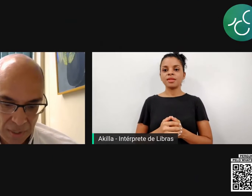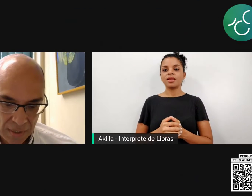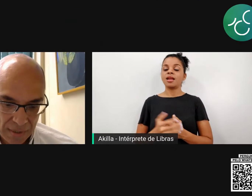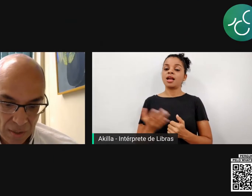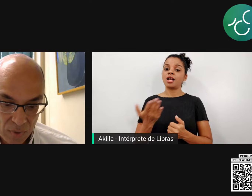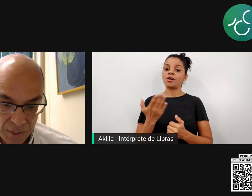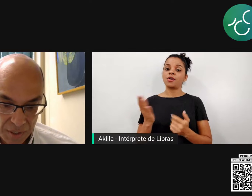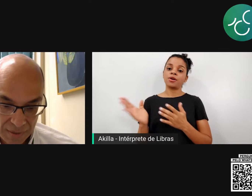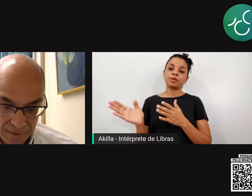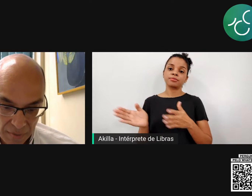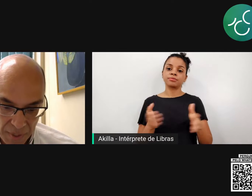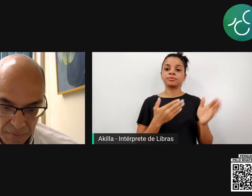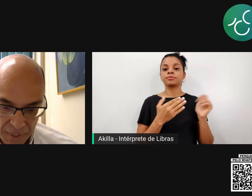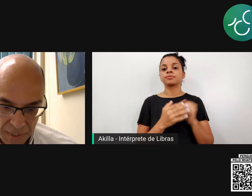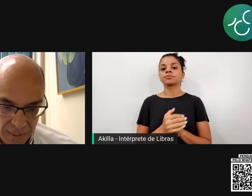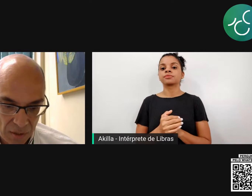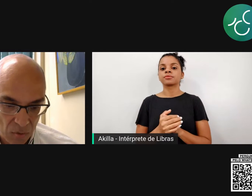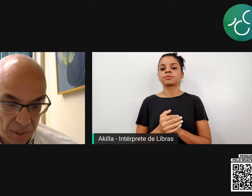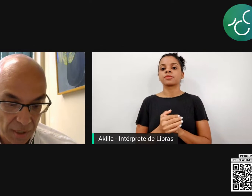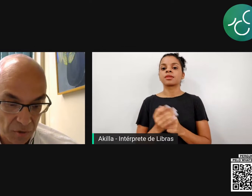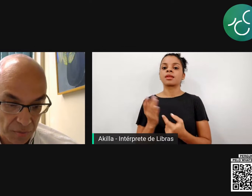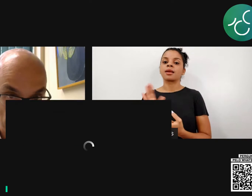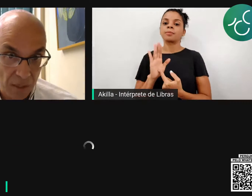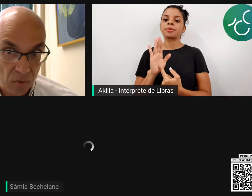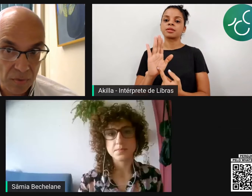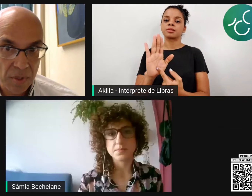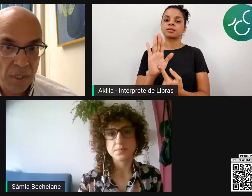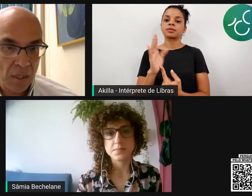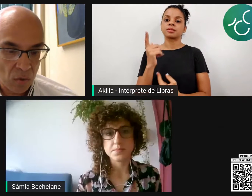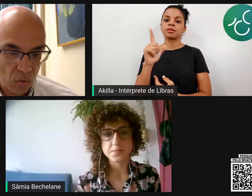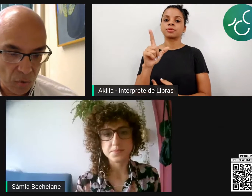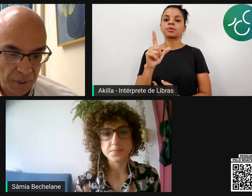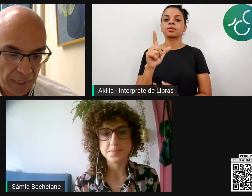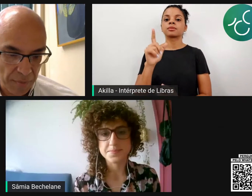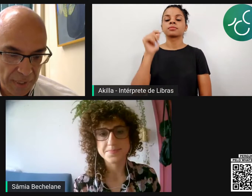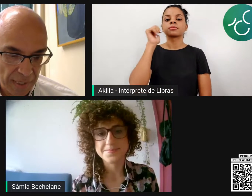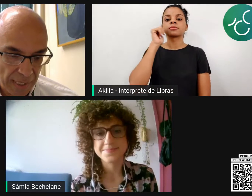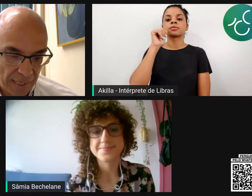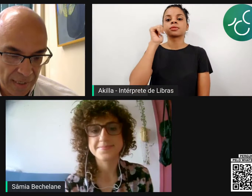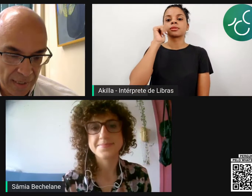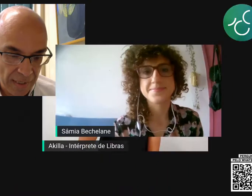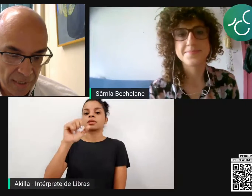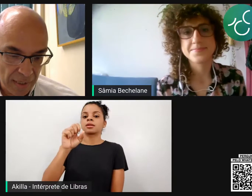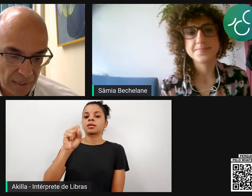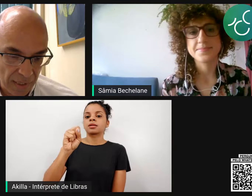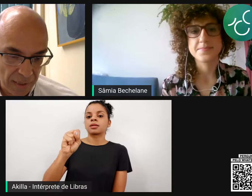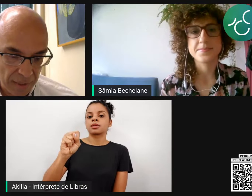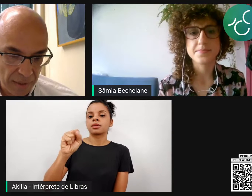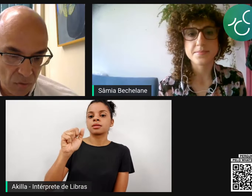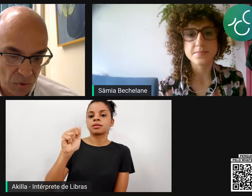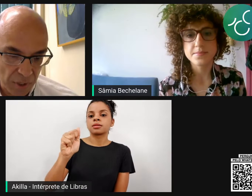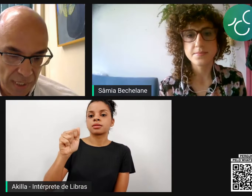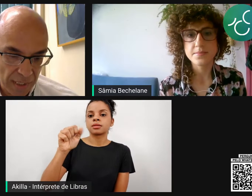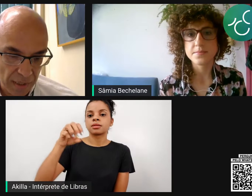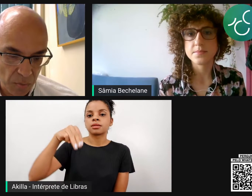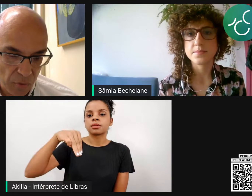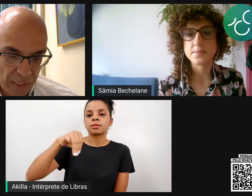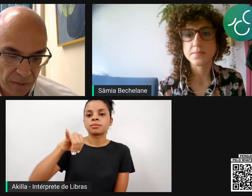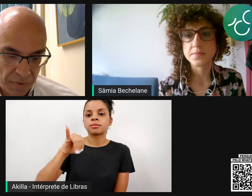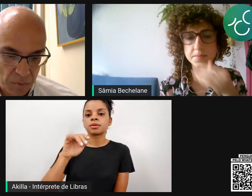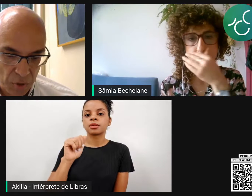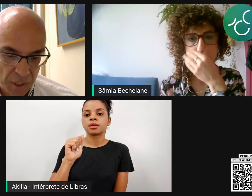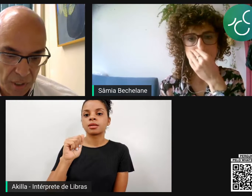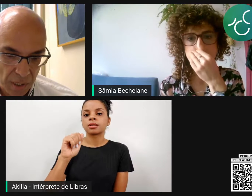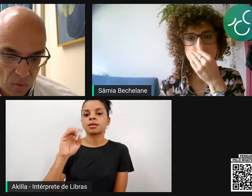apresentação, que será com a Sâmia Bechelane Cordeiro de Mello. O tema será Entre o jornalismo e